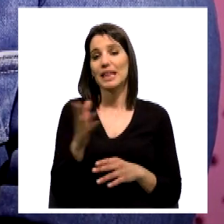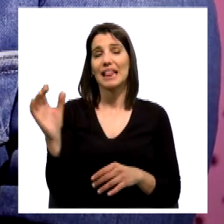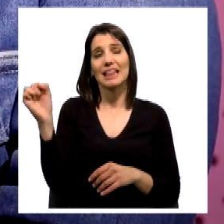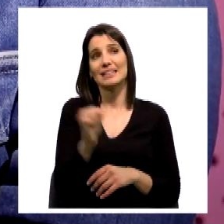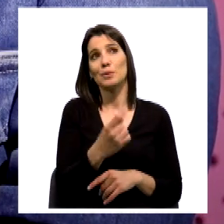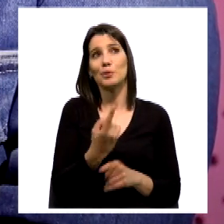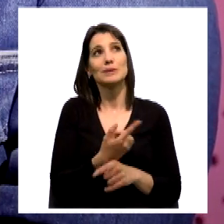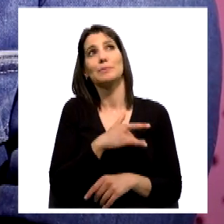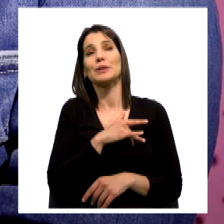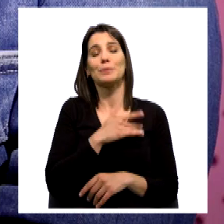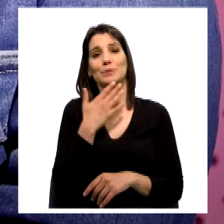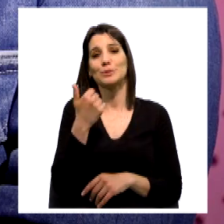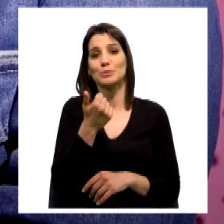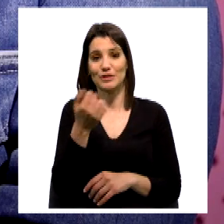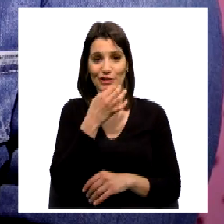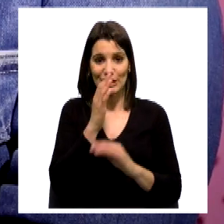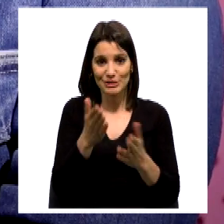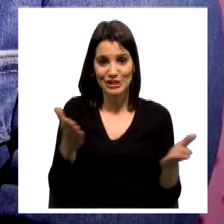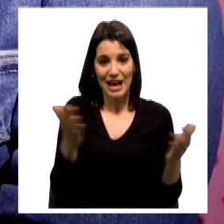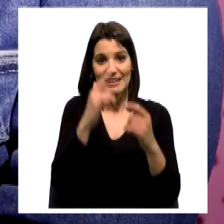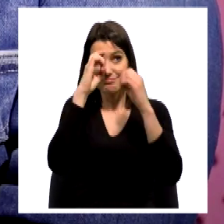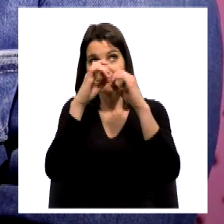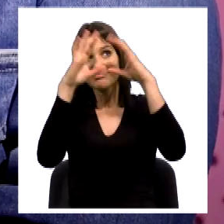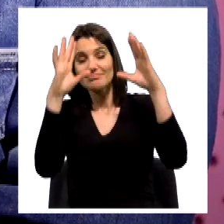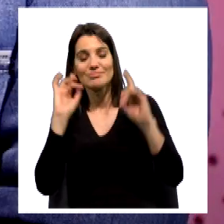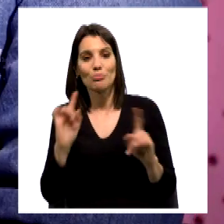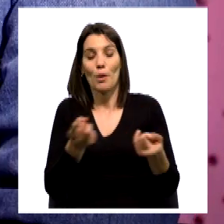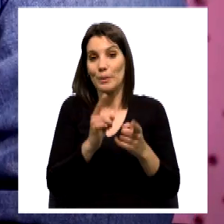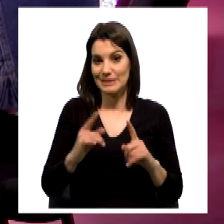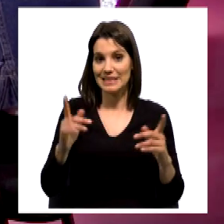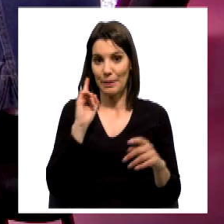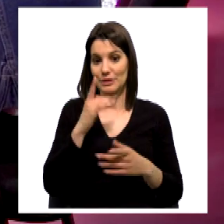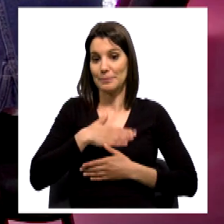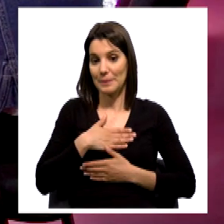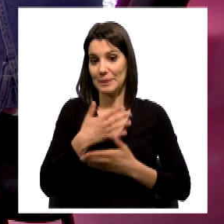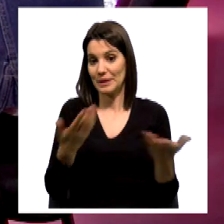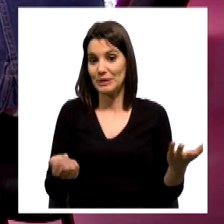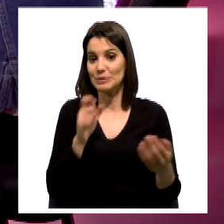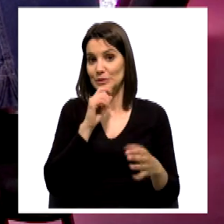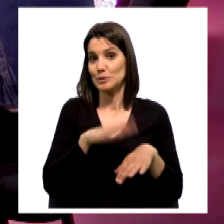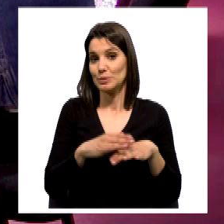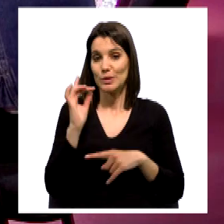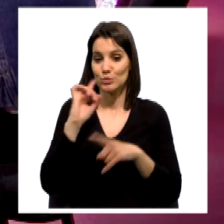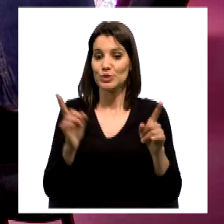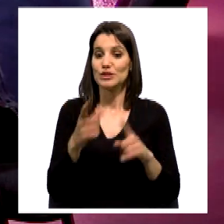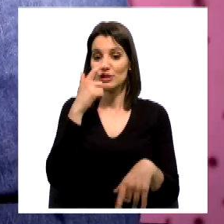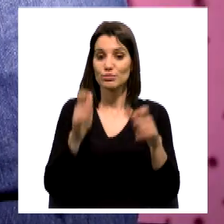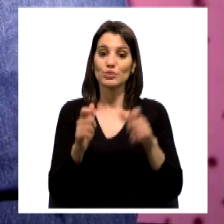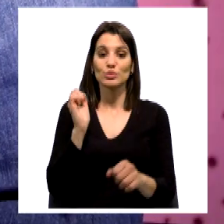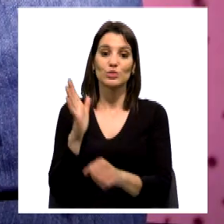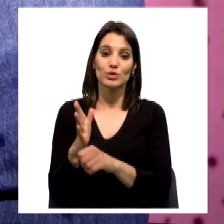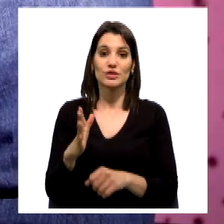mais romântico de todos, possivelmente, e como já falámos, a ideia da música é importante para mim, se calhar até foi a música